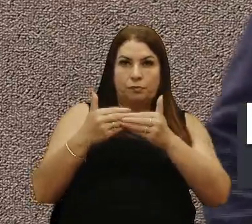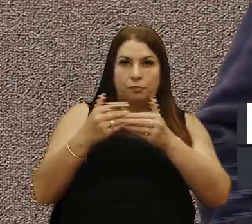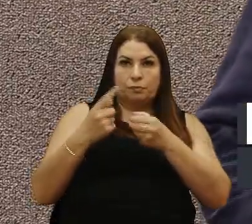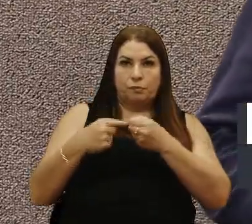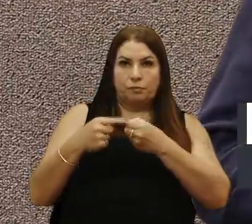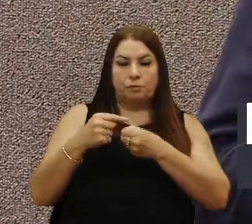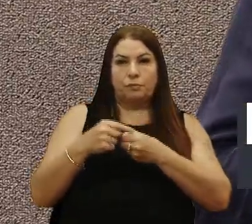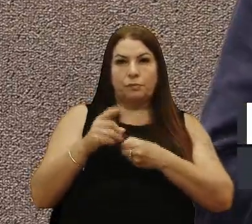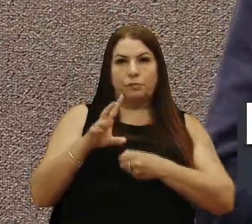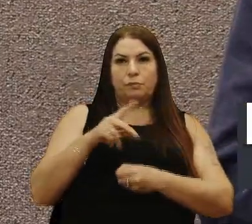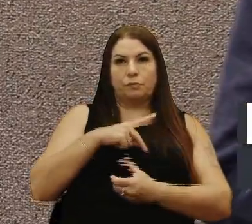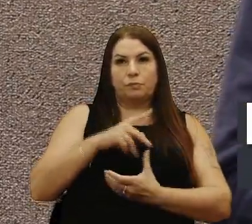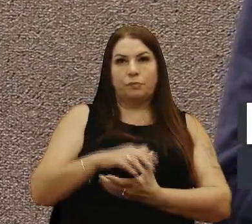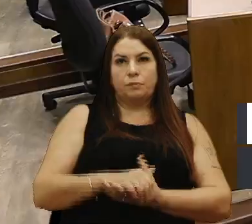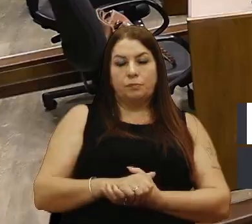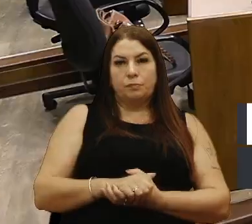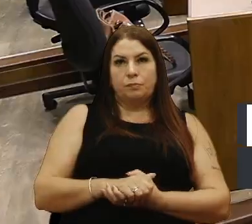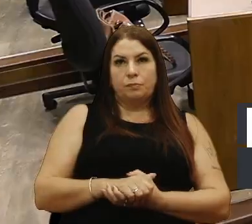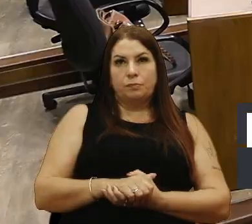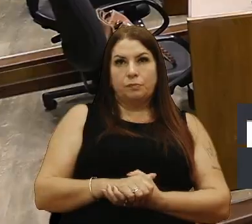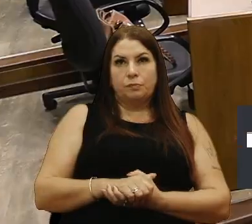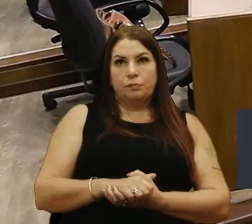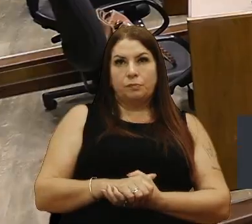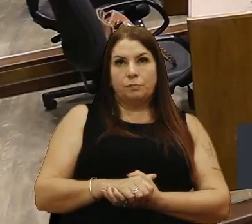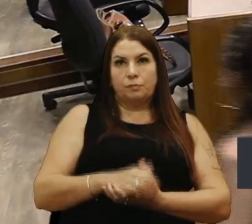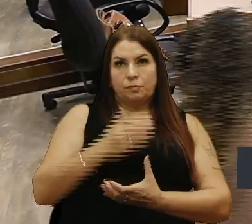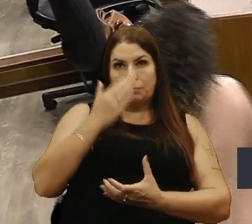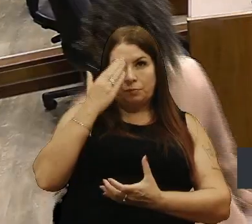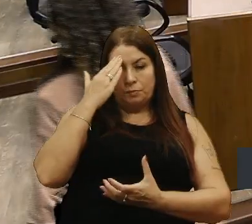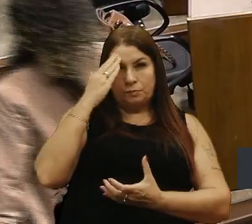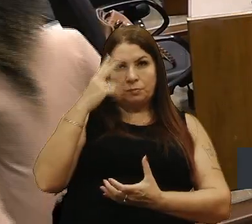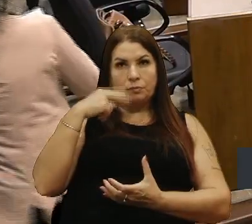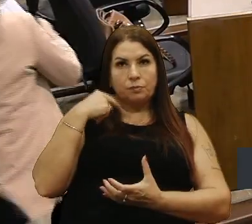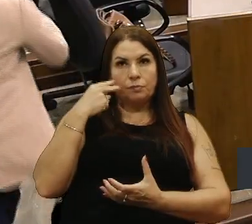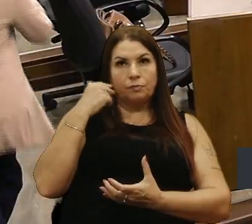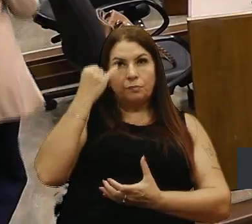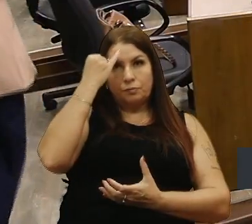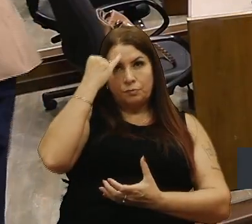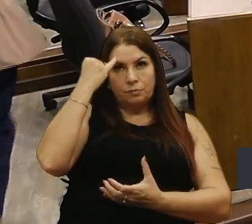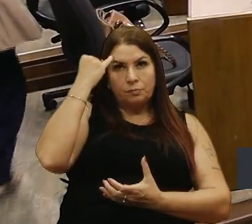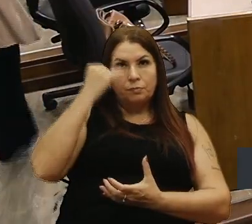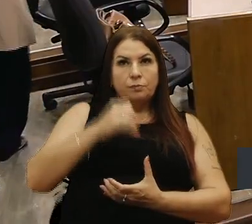cidade. Era isso, senhor presidente. Obrigado, vereador Zé D'Ambrós.